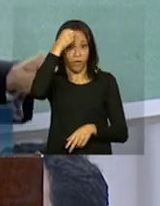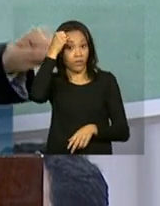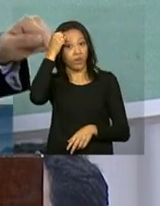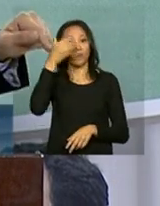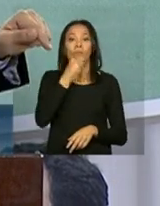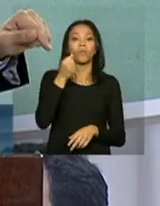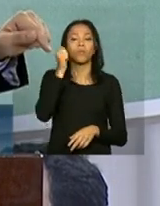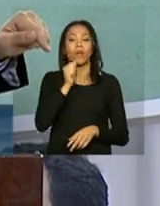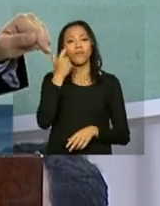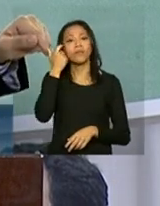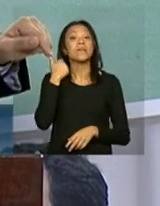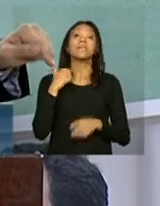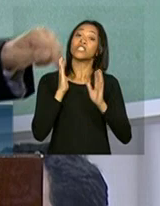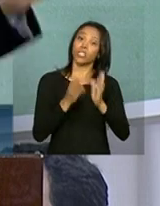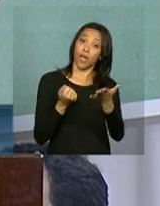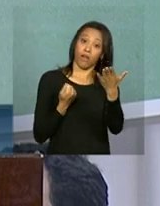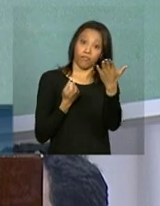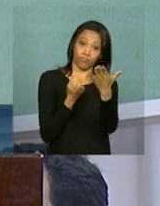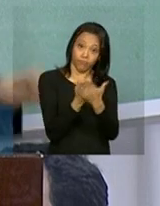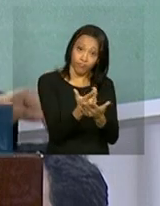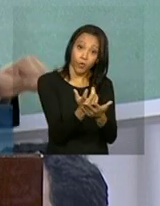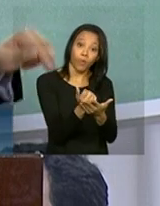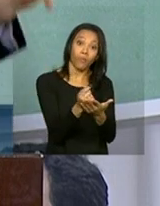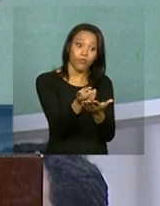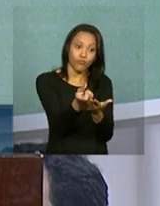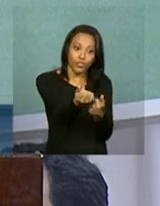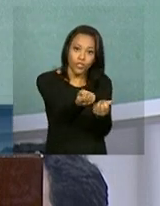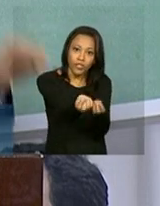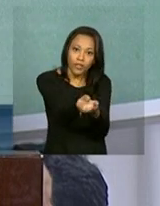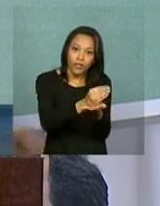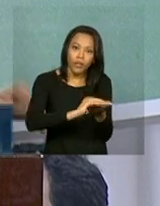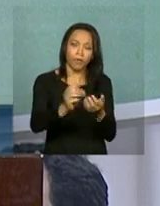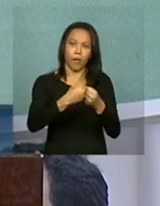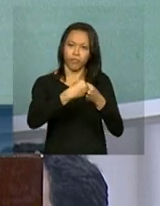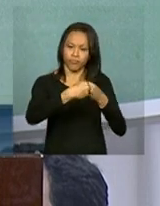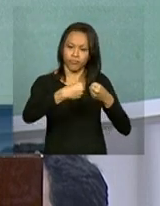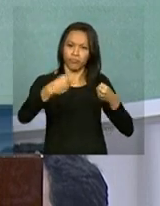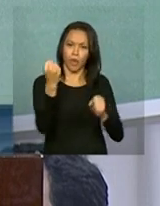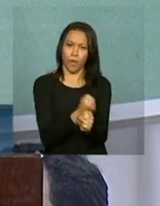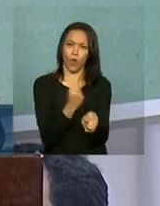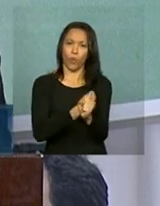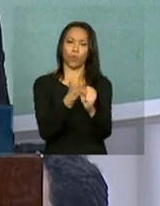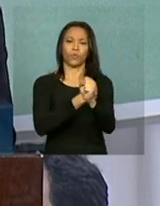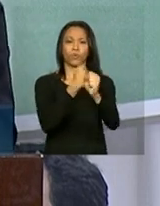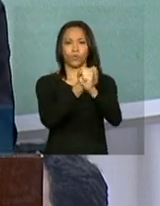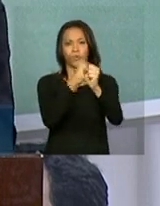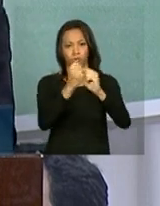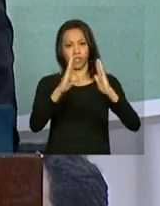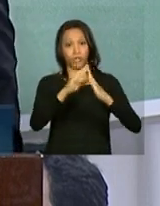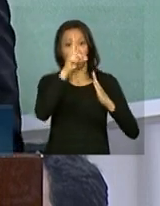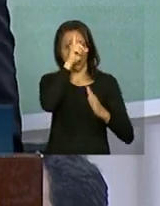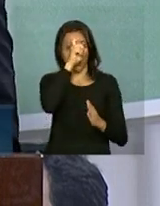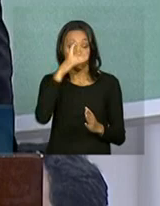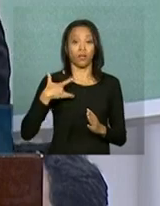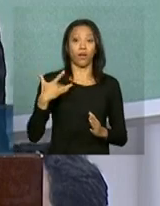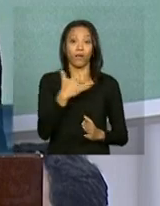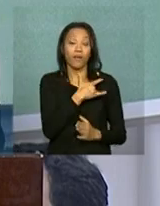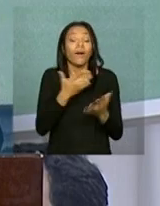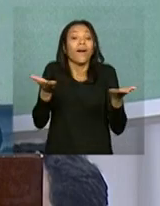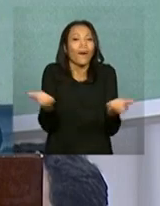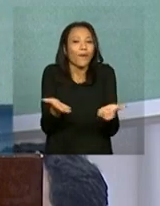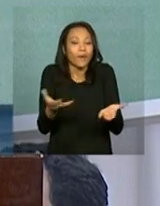pegaram o recurso já para reforma, para ampliação ou para a construção das unidades de saúde e agora estão